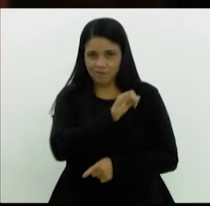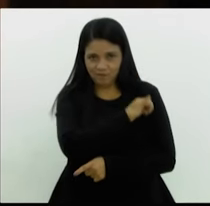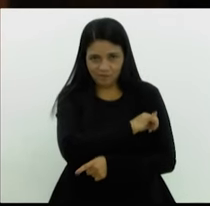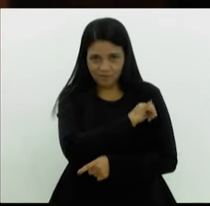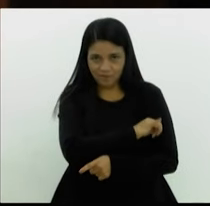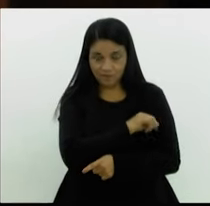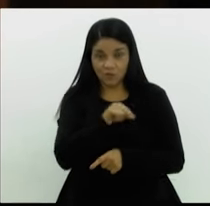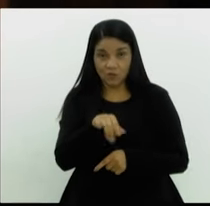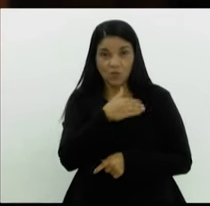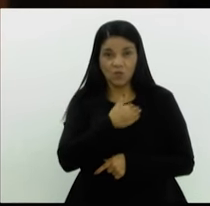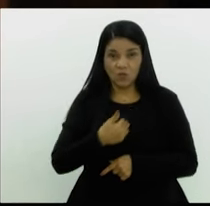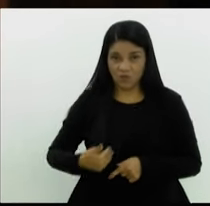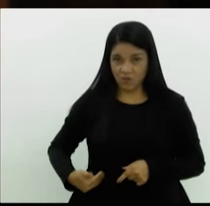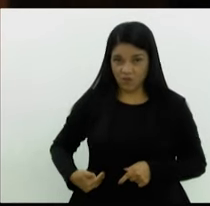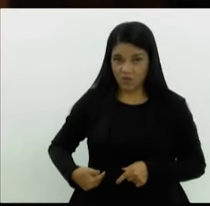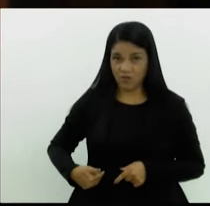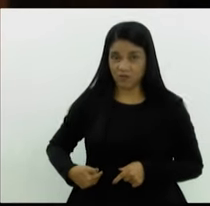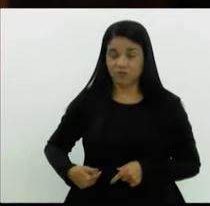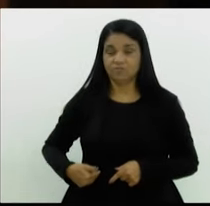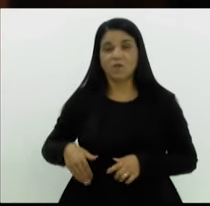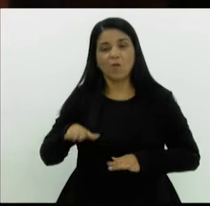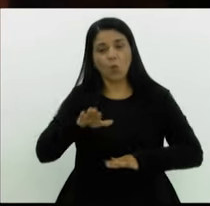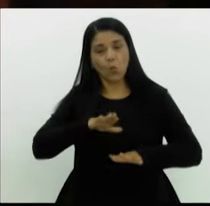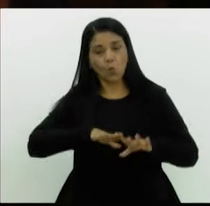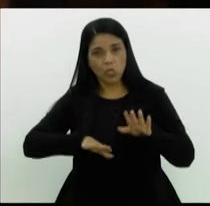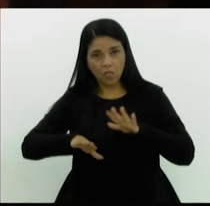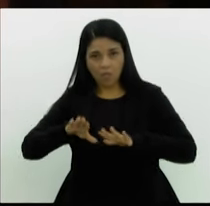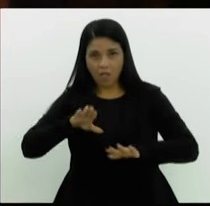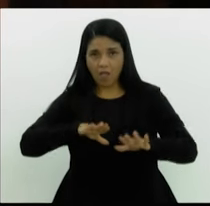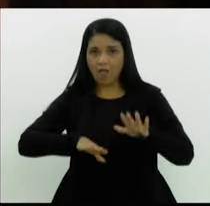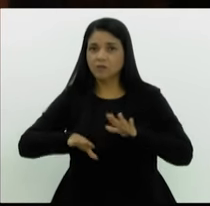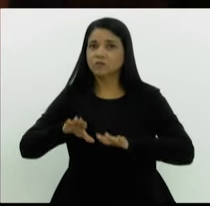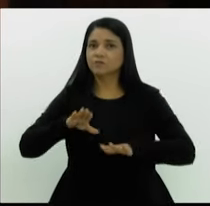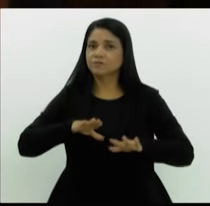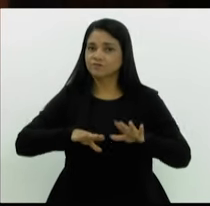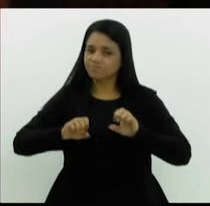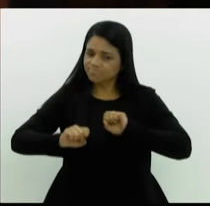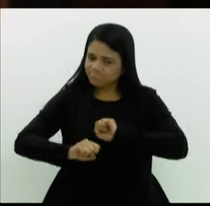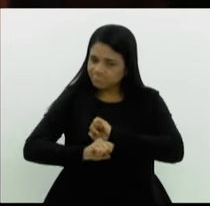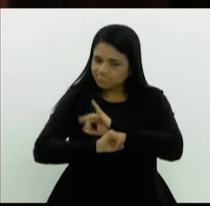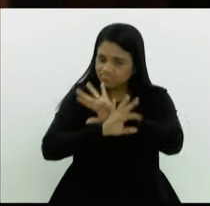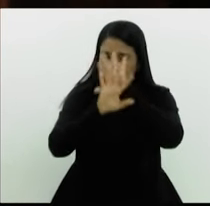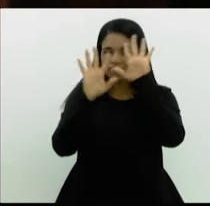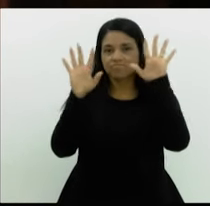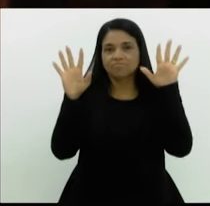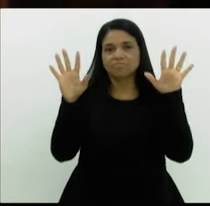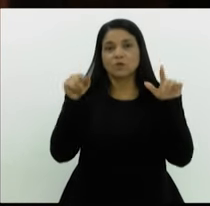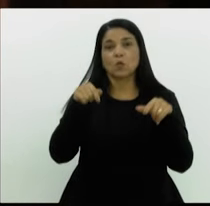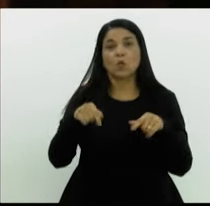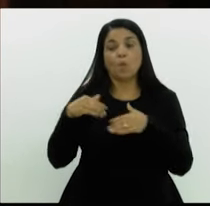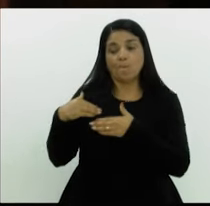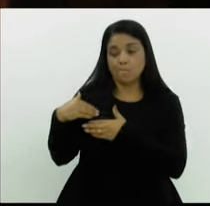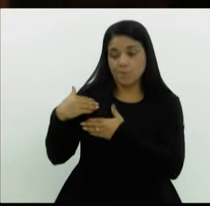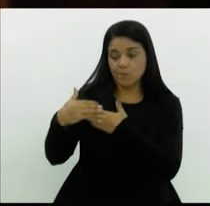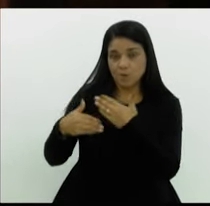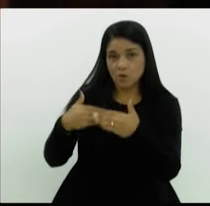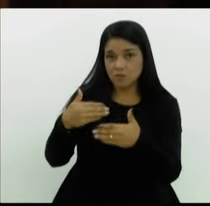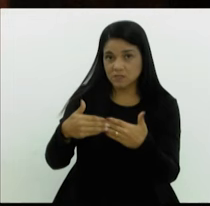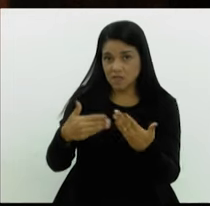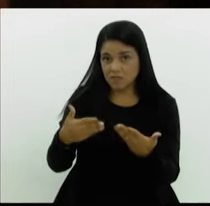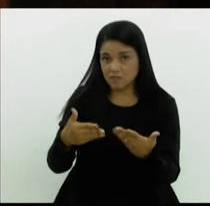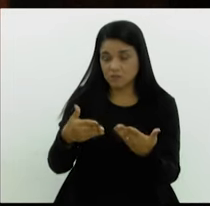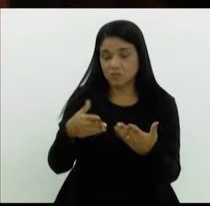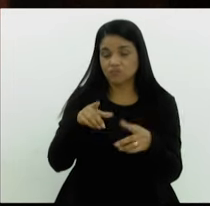O governo tomou a cautela e a precaução de deixar bem claro que este processo simplificado